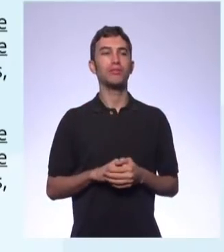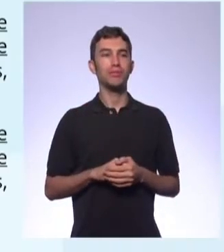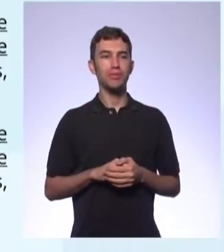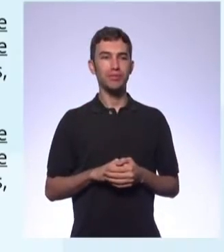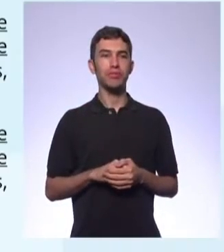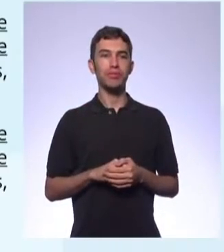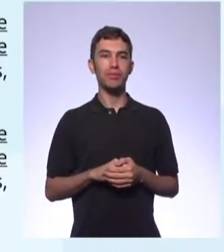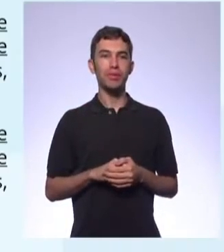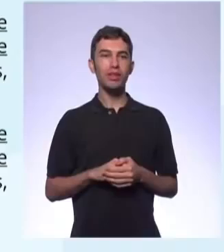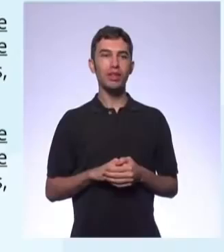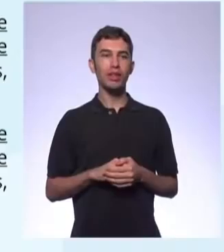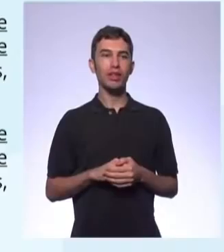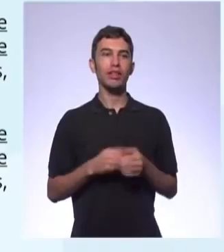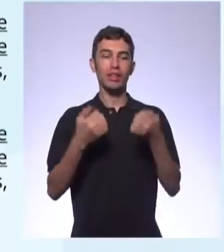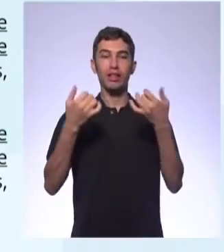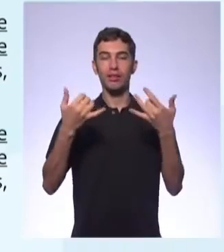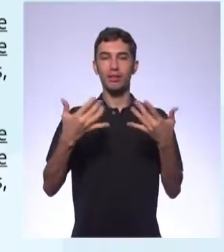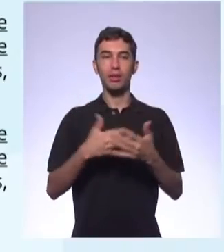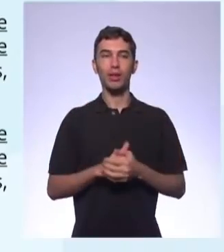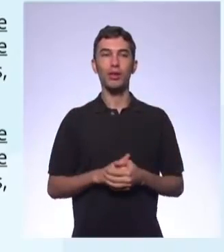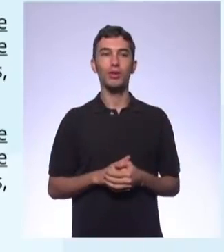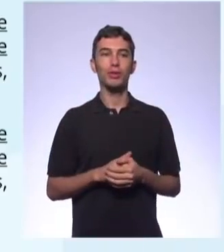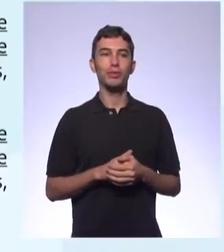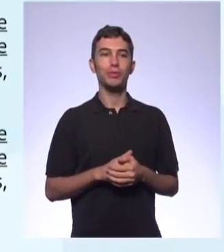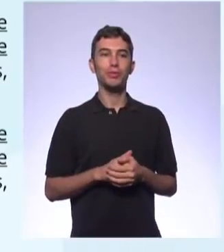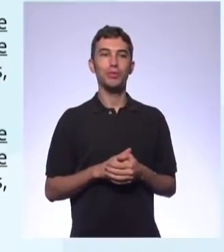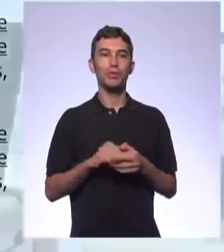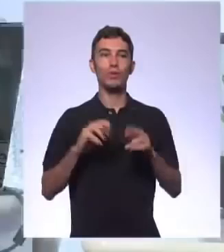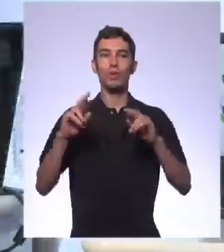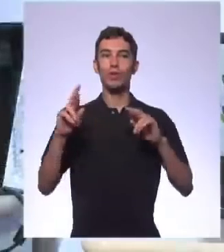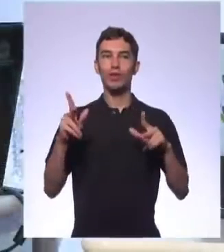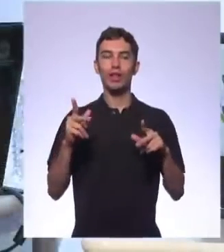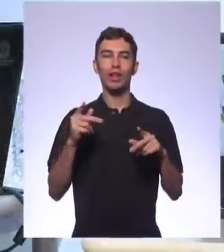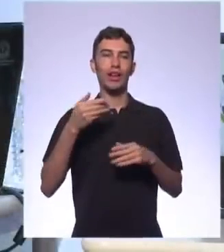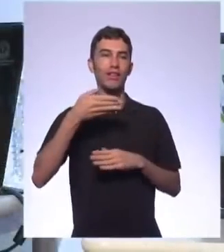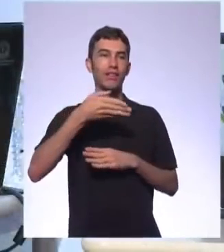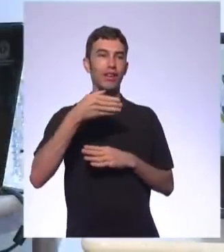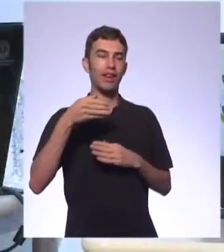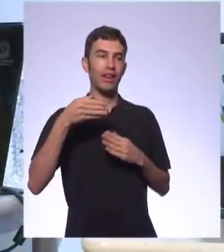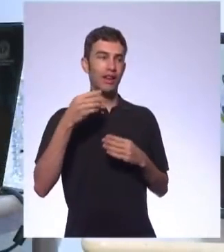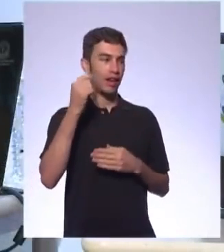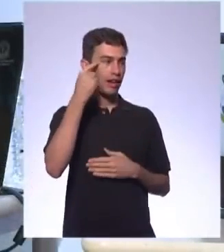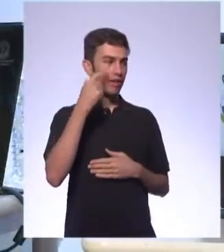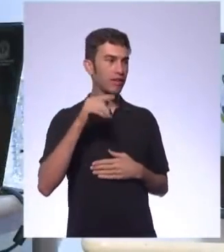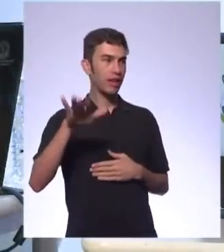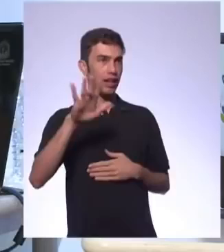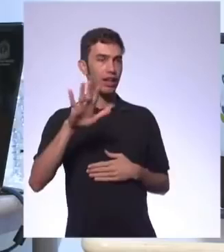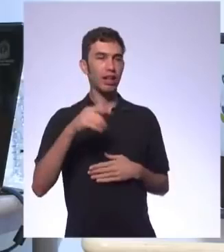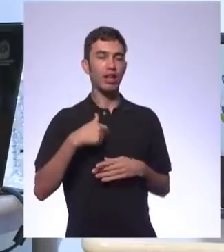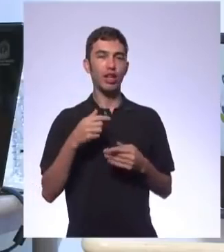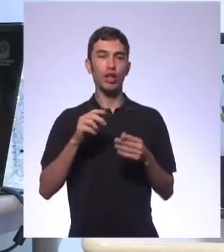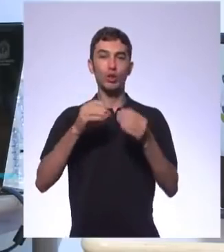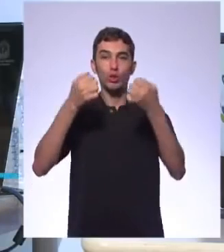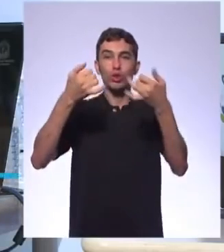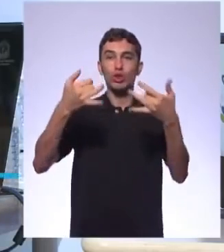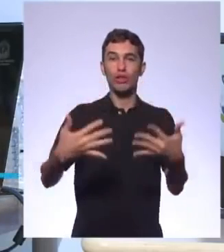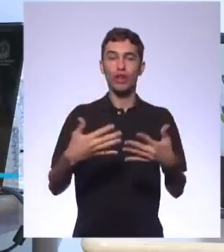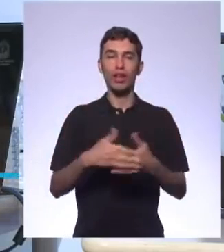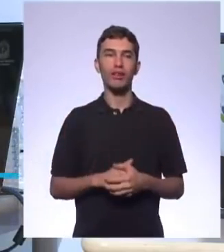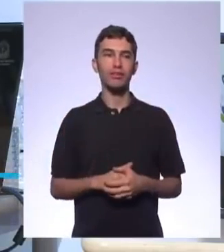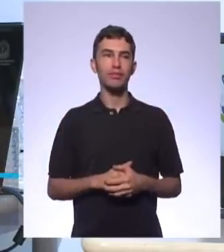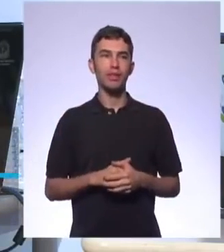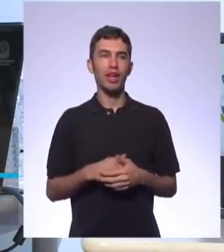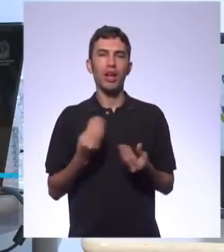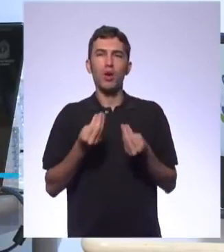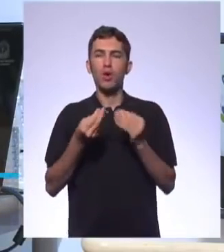comentando anteriormente. Aí eu estava explicando para ele a diferença do inferir e o justificar. Só colocando aqui que a gente brincou e o pessoal no chat, como tiraram